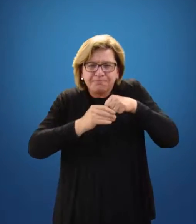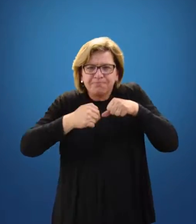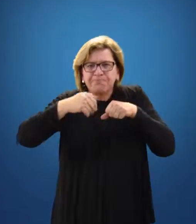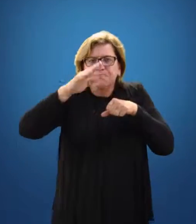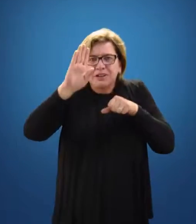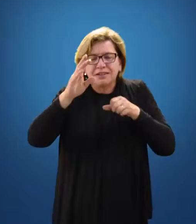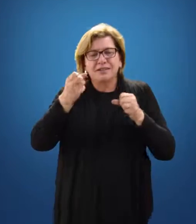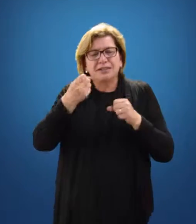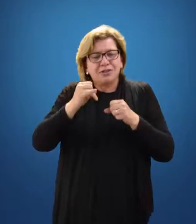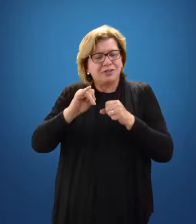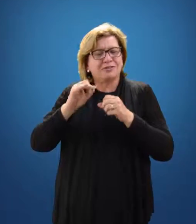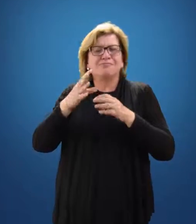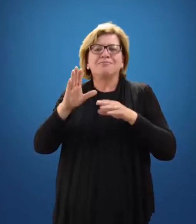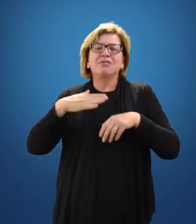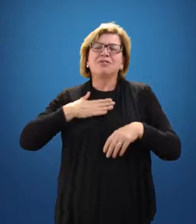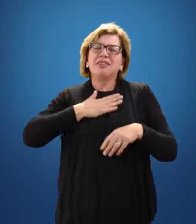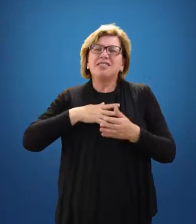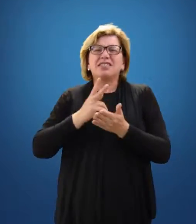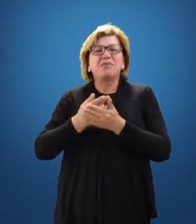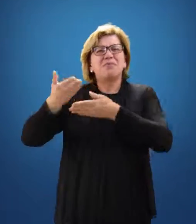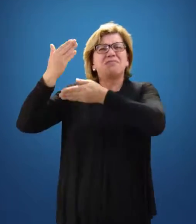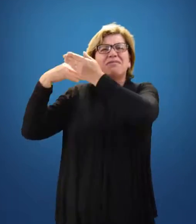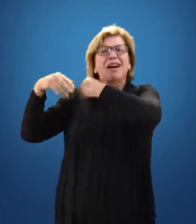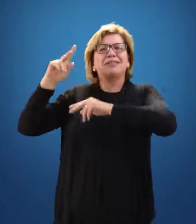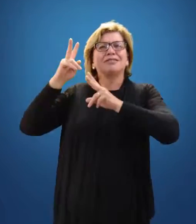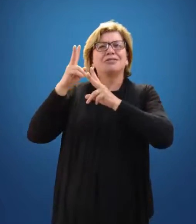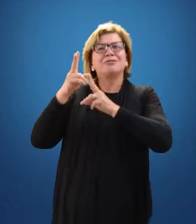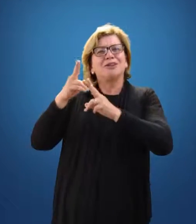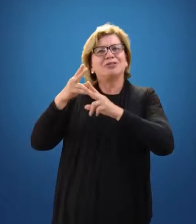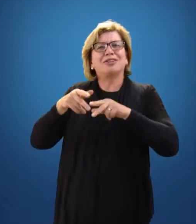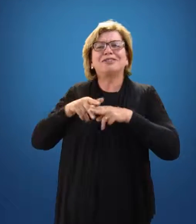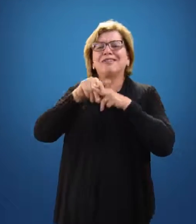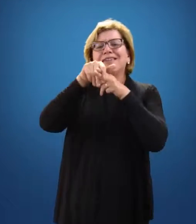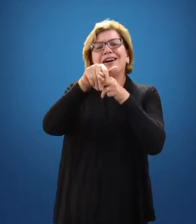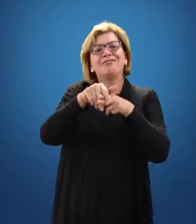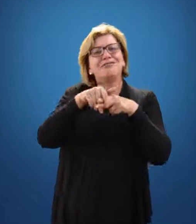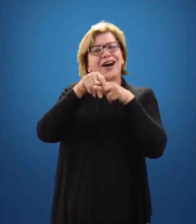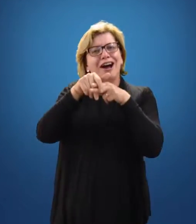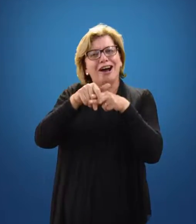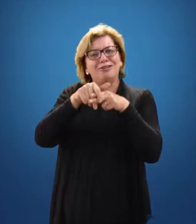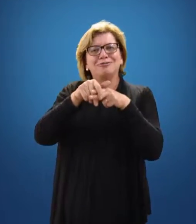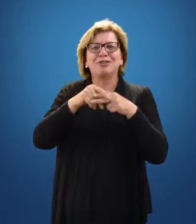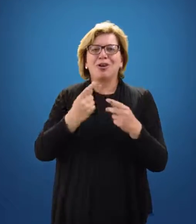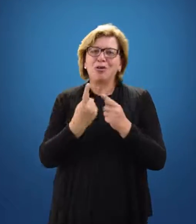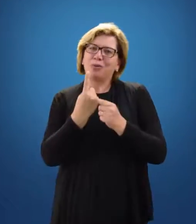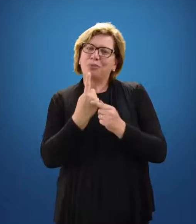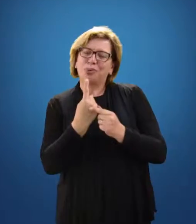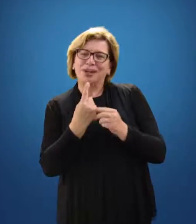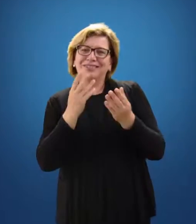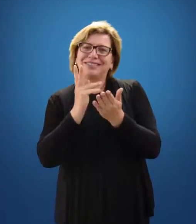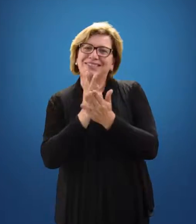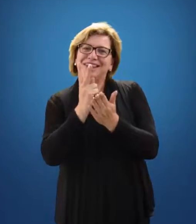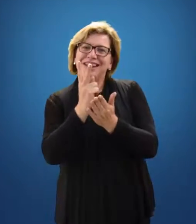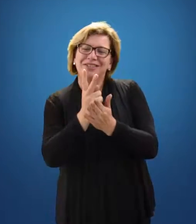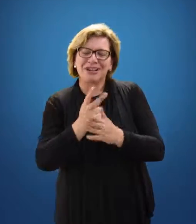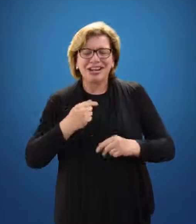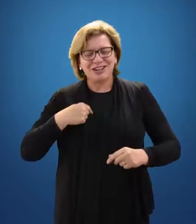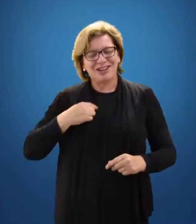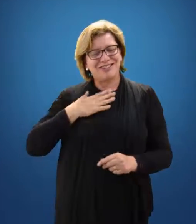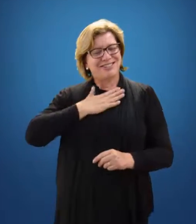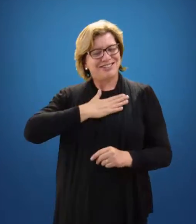antigas, nós andaríamos a cavalo, teríamos luz de lamparina e estaríamos muito satisfeitos com aquele